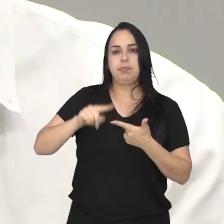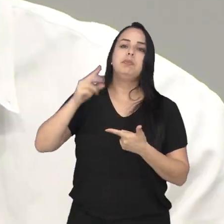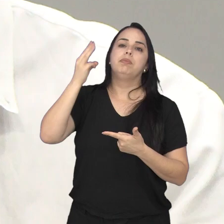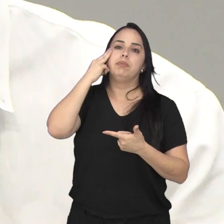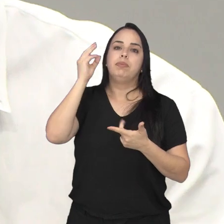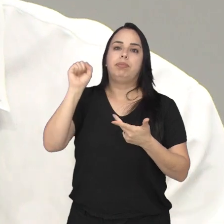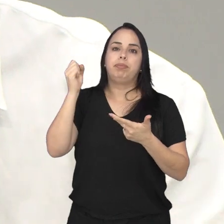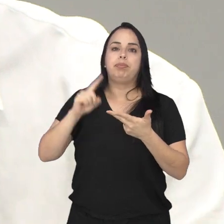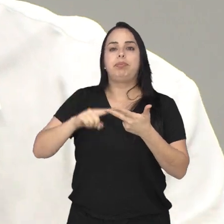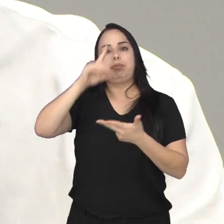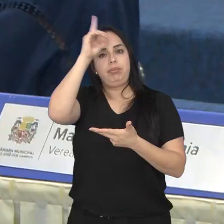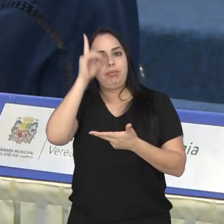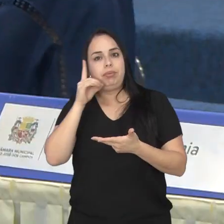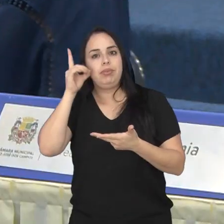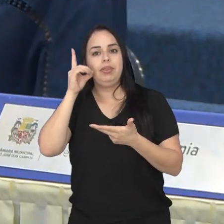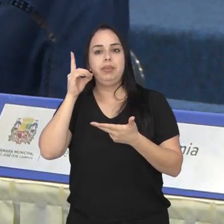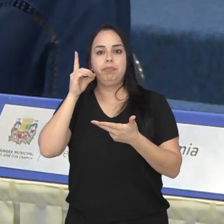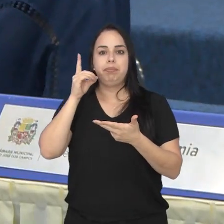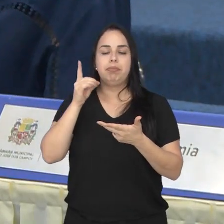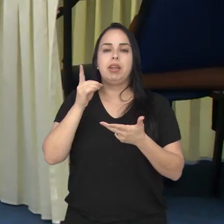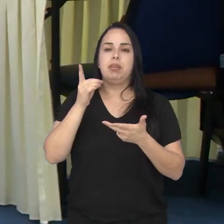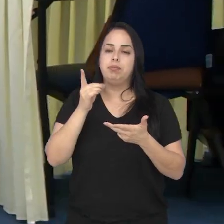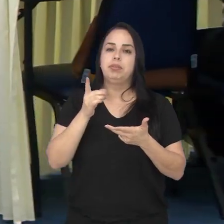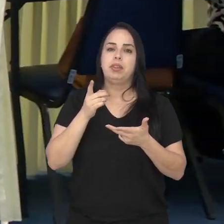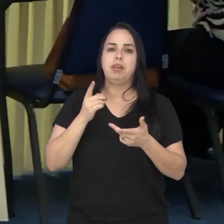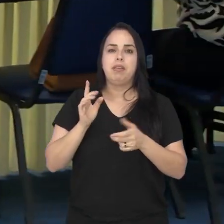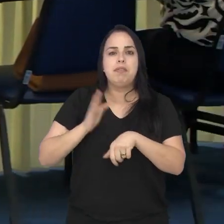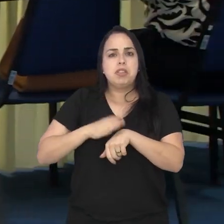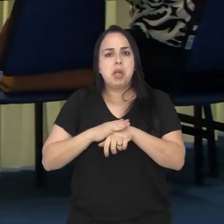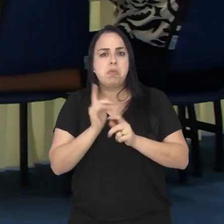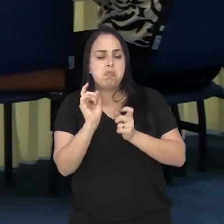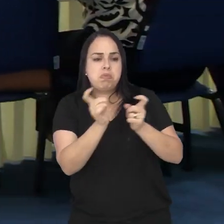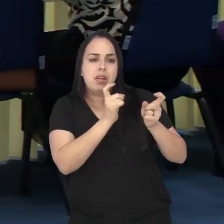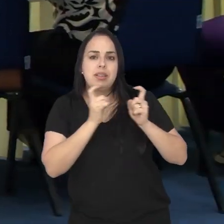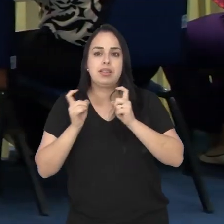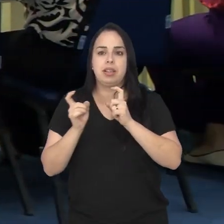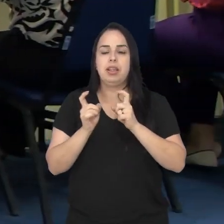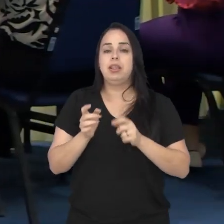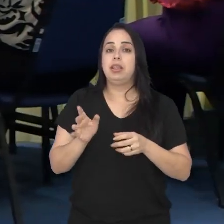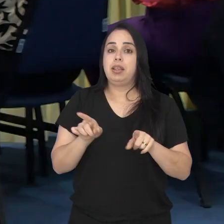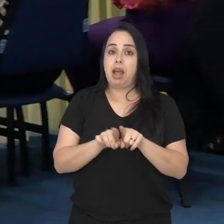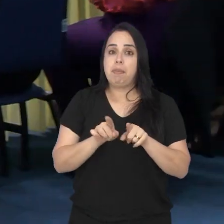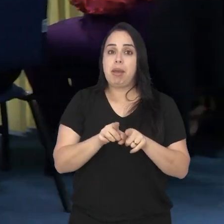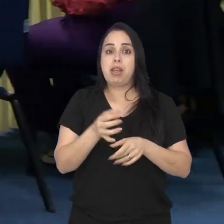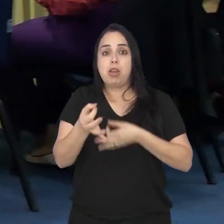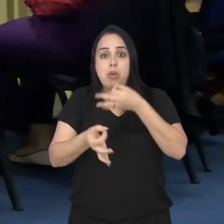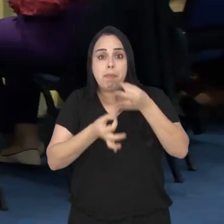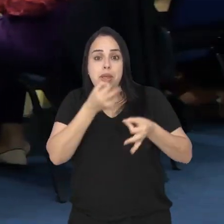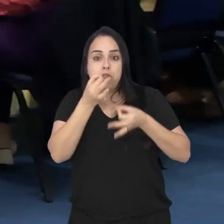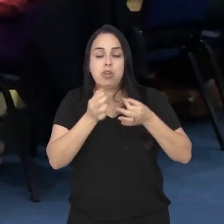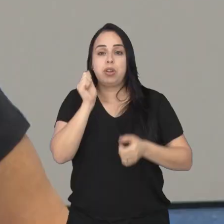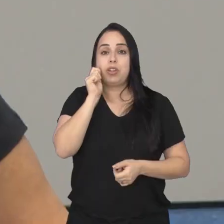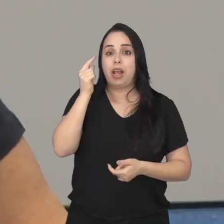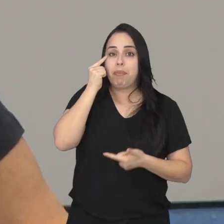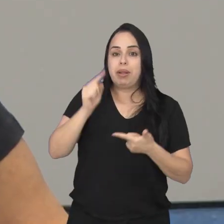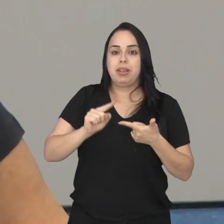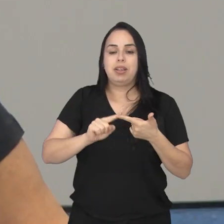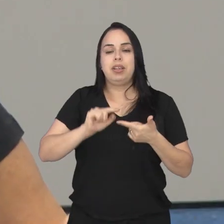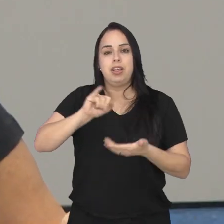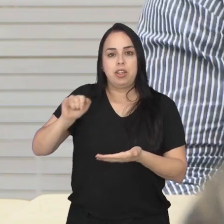Petit Marcão da academia e Dulce Rita comandaram encontro que também teve a participação dos vereadores